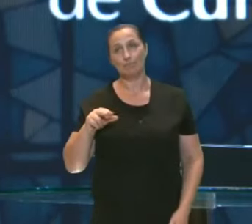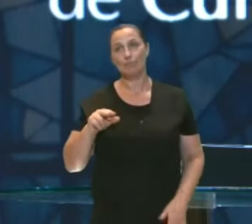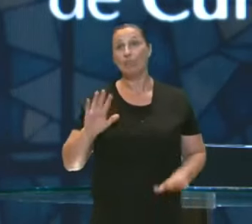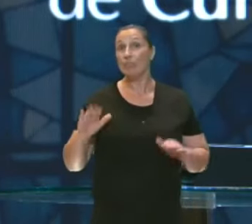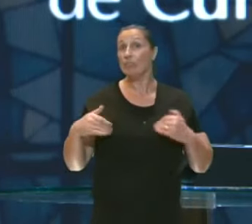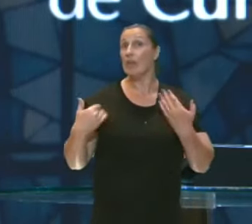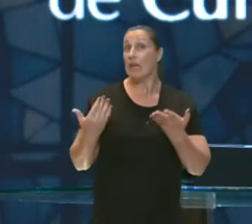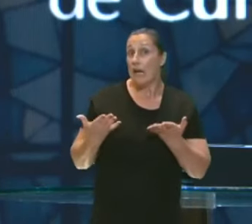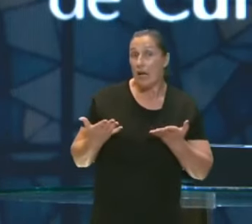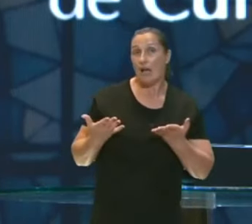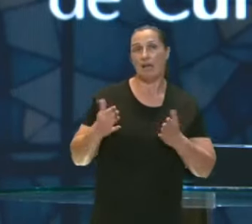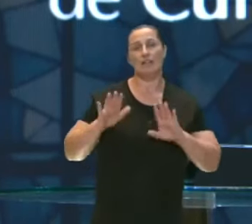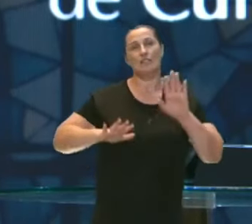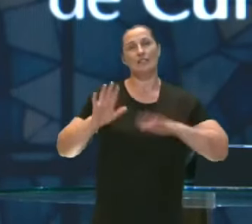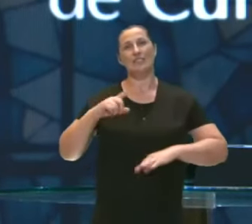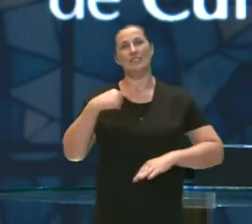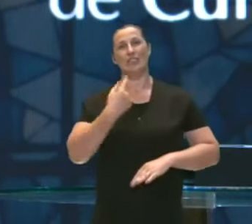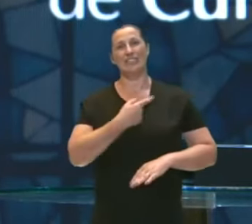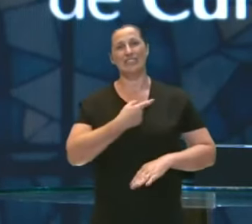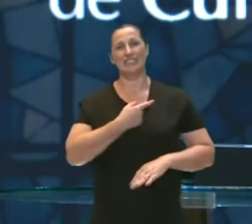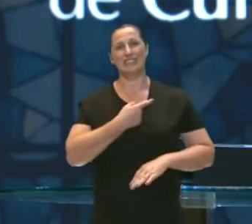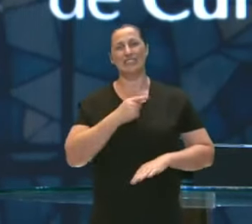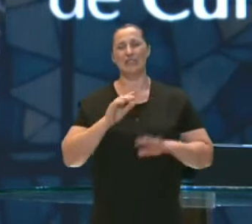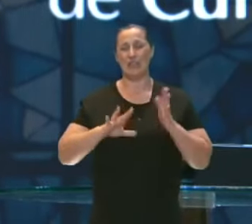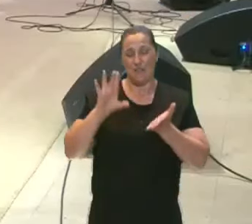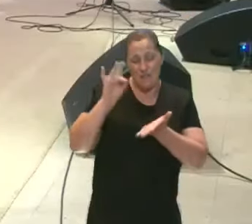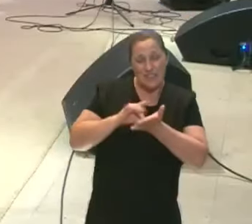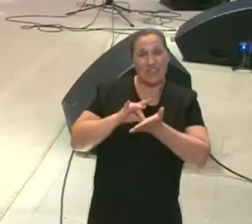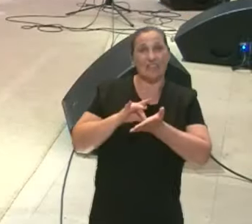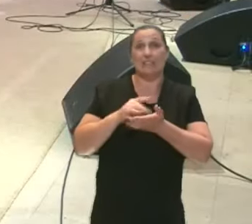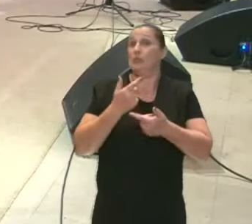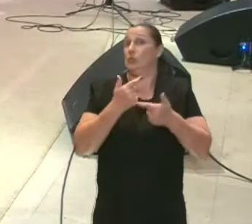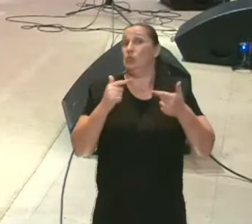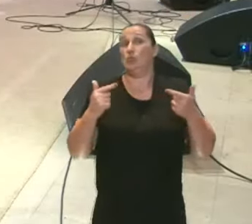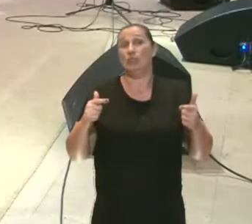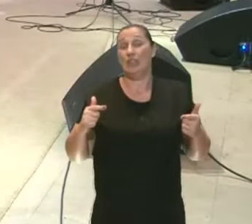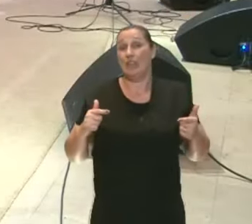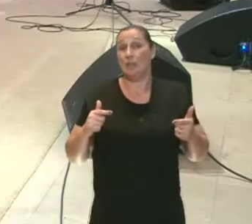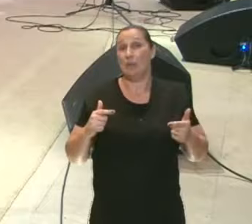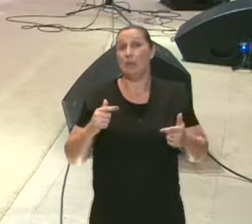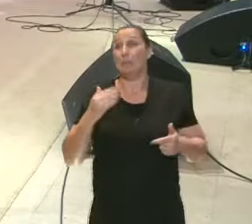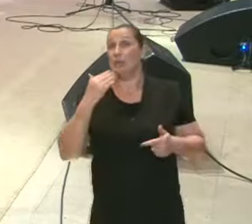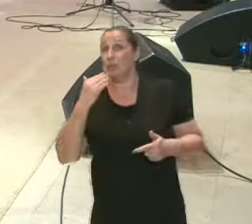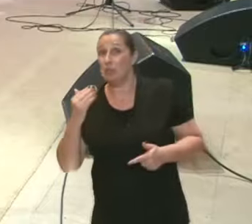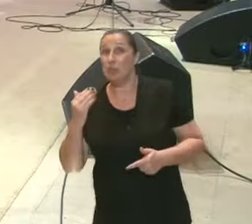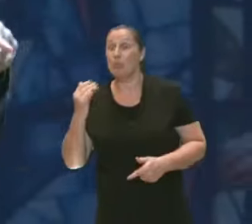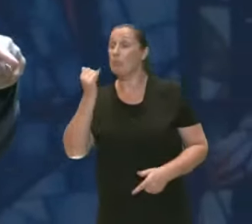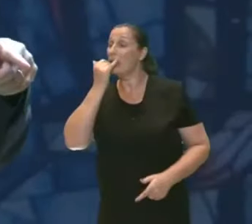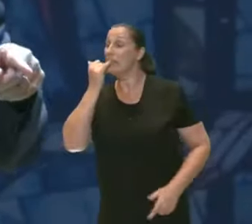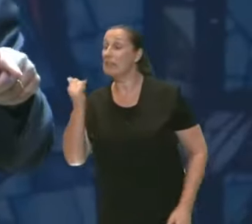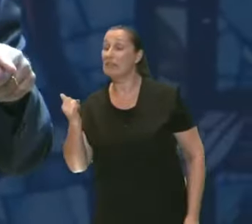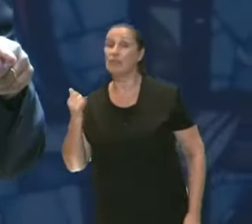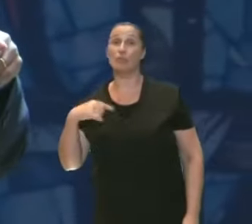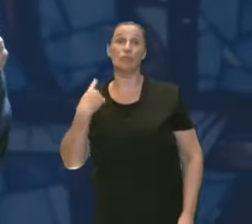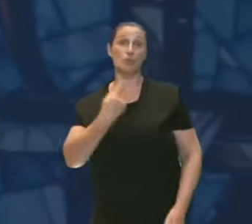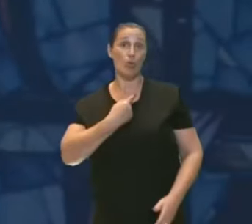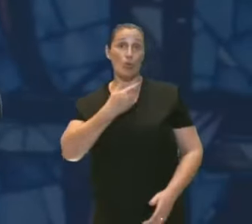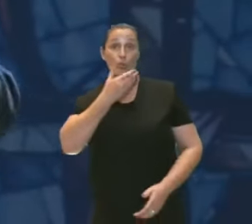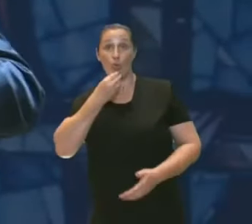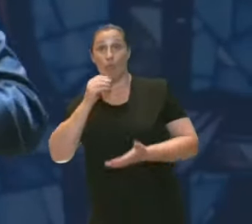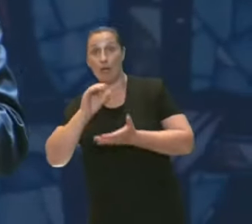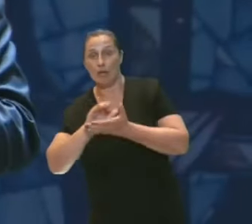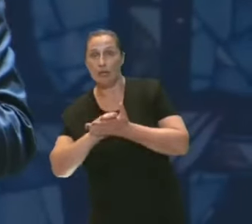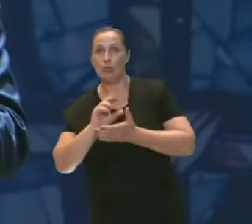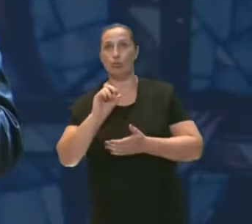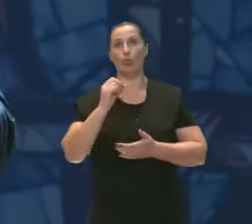verdadeiros, sinceros, para resolver as nossas questões familiares, para pedir perdão para o nosso marido, ou para a